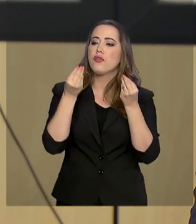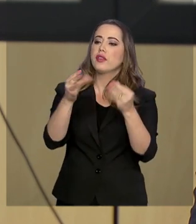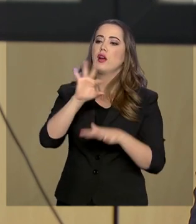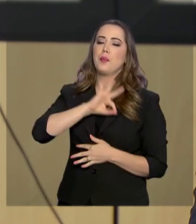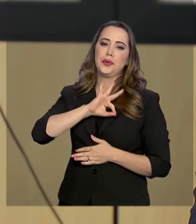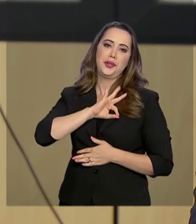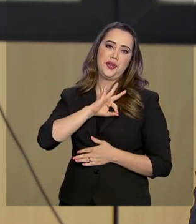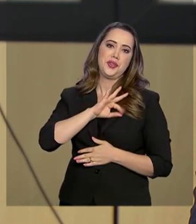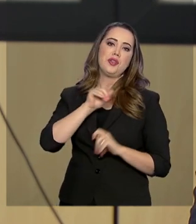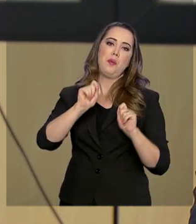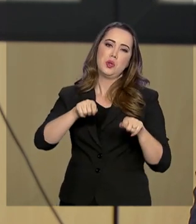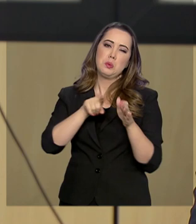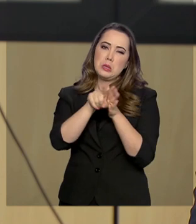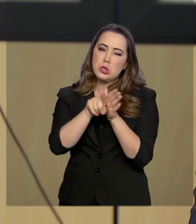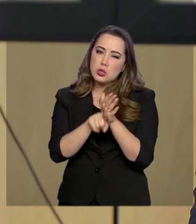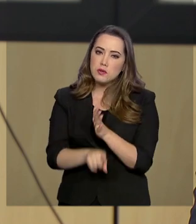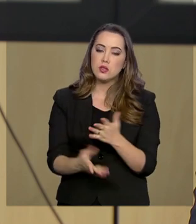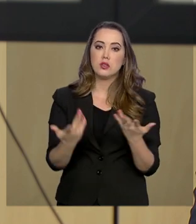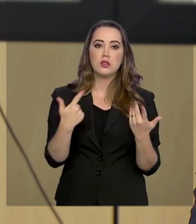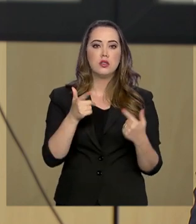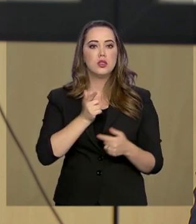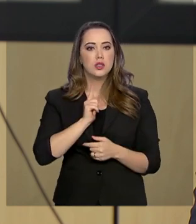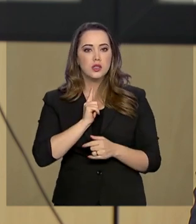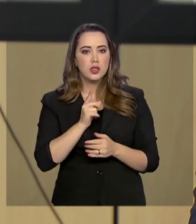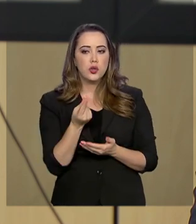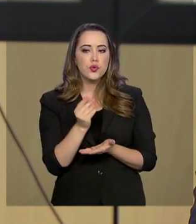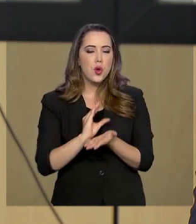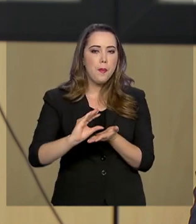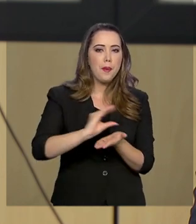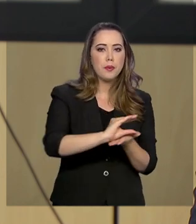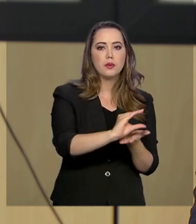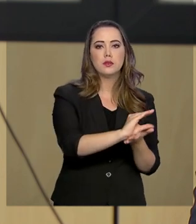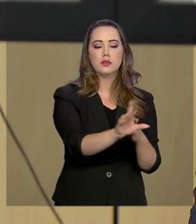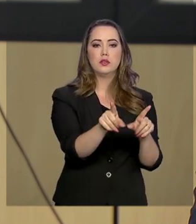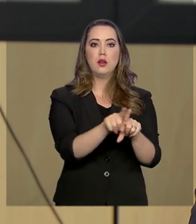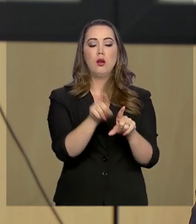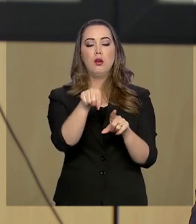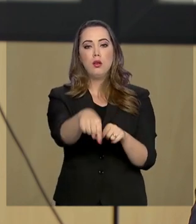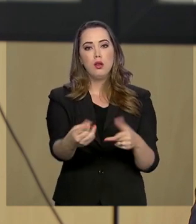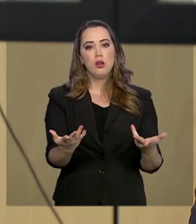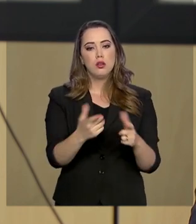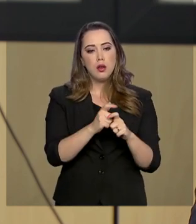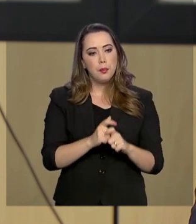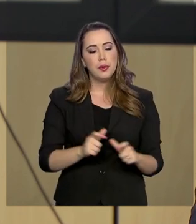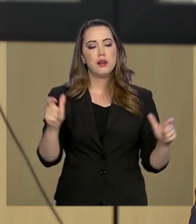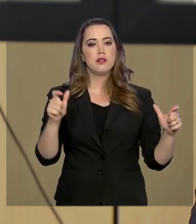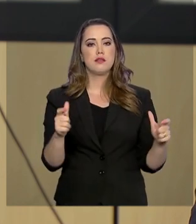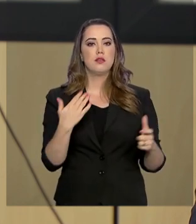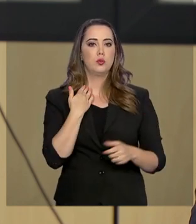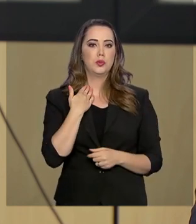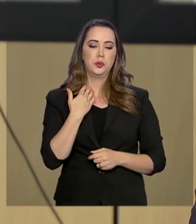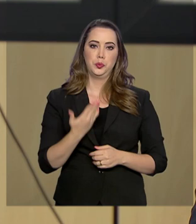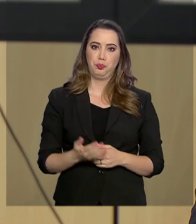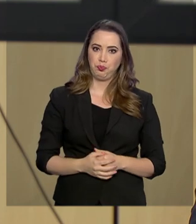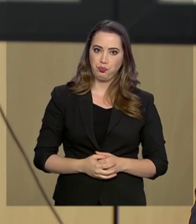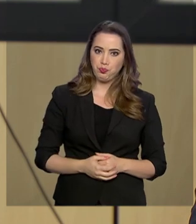instrumento importante de investigação, tem investido seriamente na ampliação desse banco,